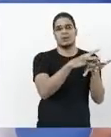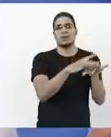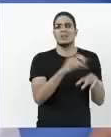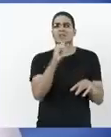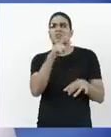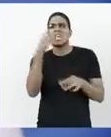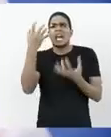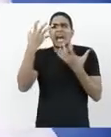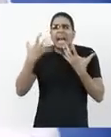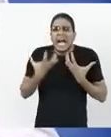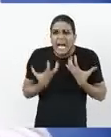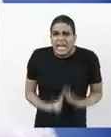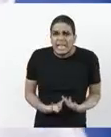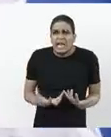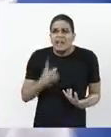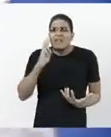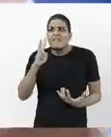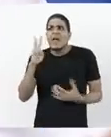no orçamento,